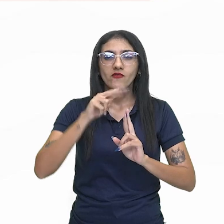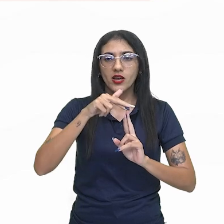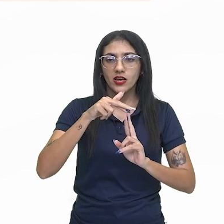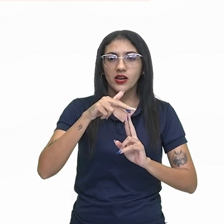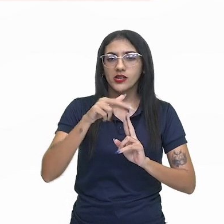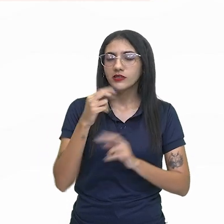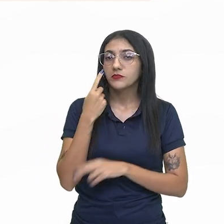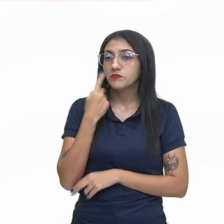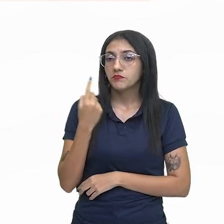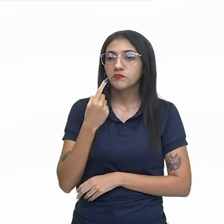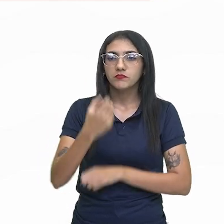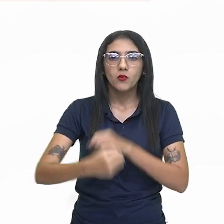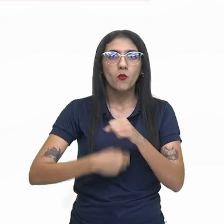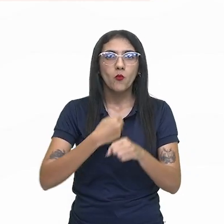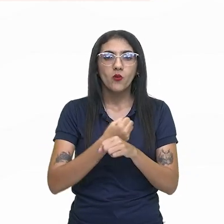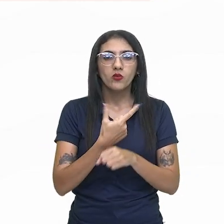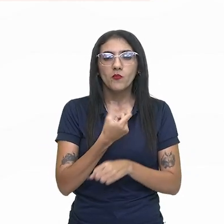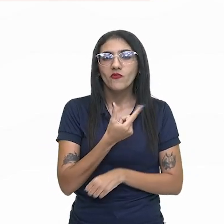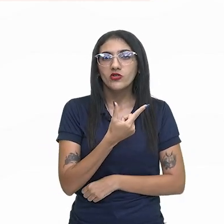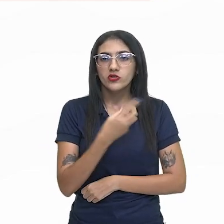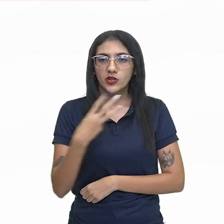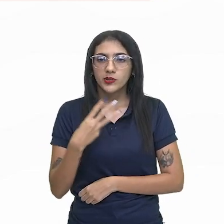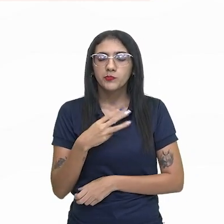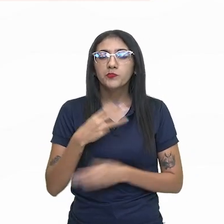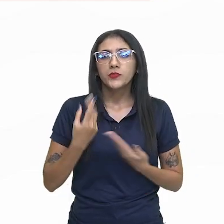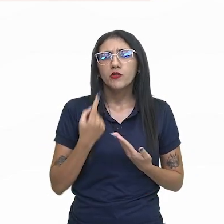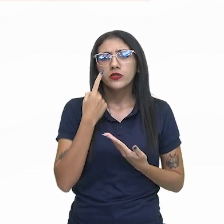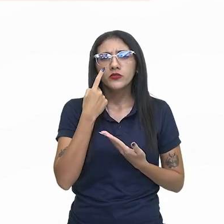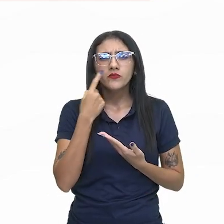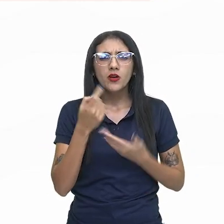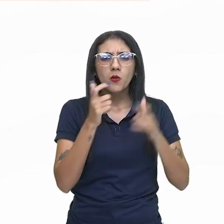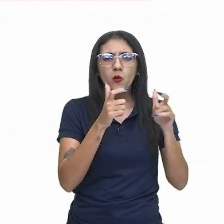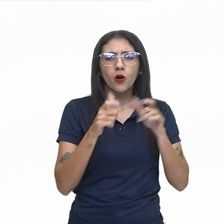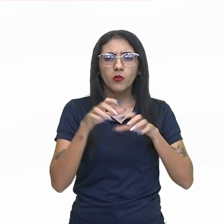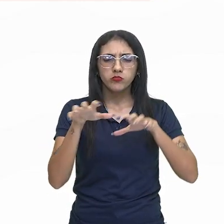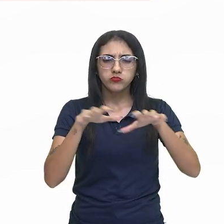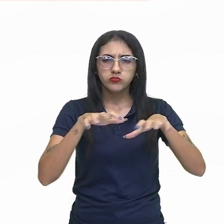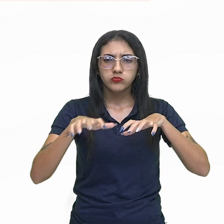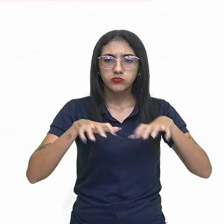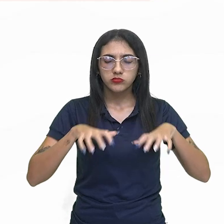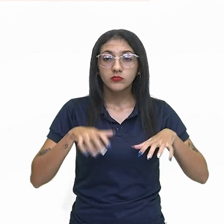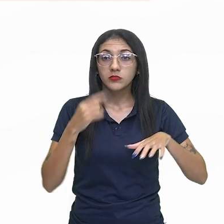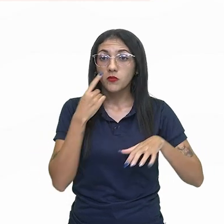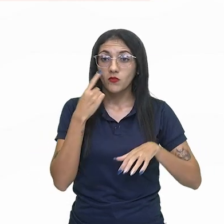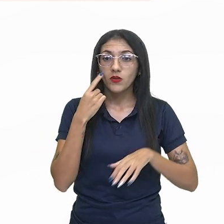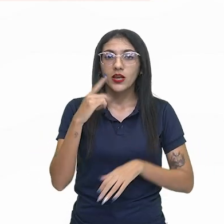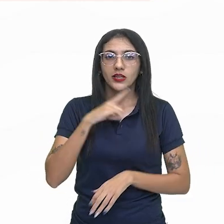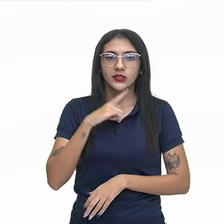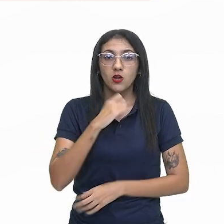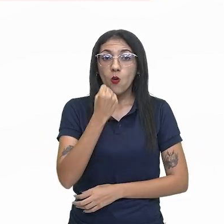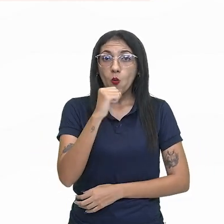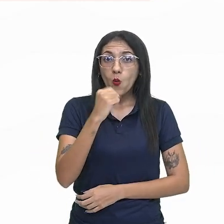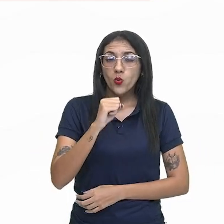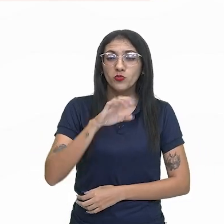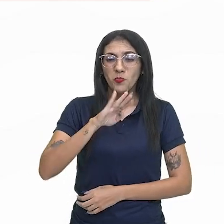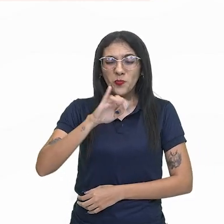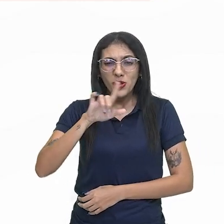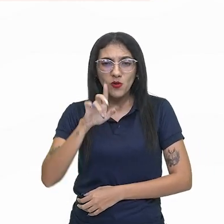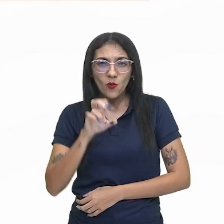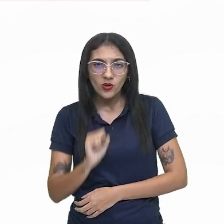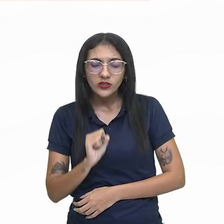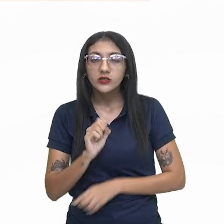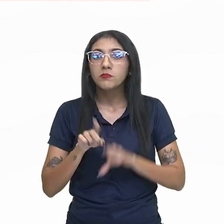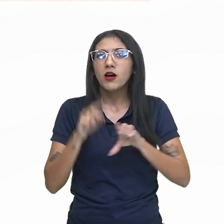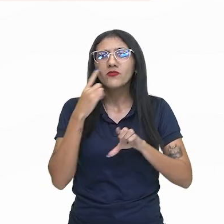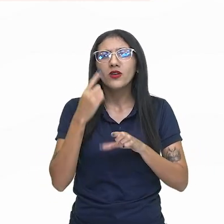ano de 2023. Quando a gente observa a distribuição das pessoas, tem 8 bilhões de pessoas morando no mundo. Mas quando a gente